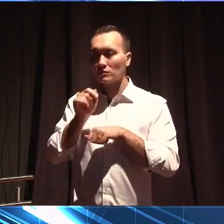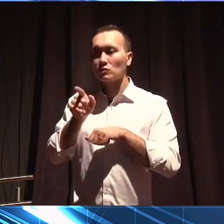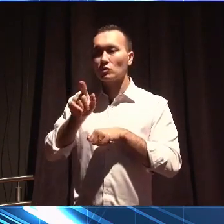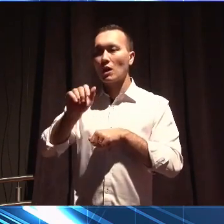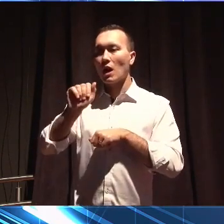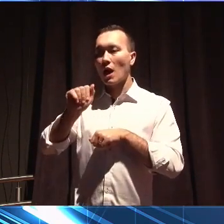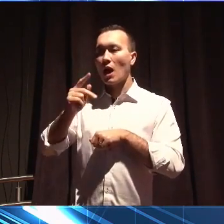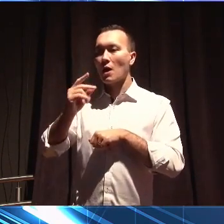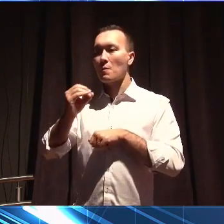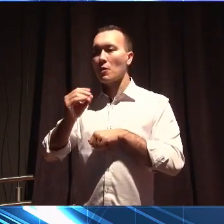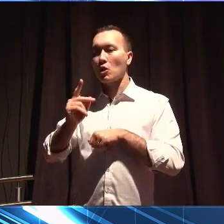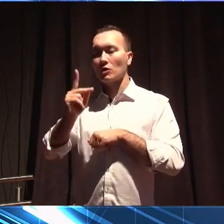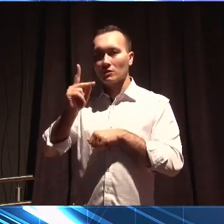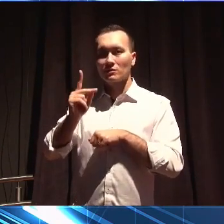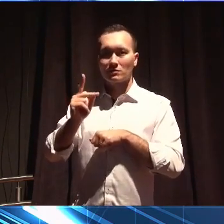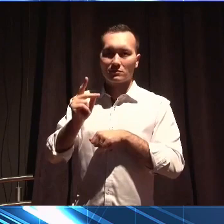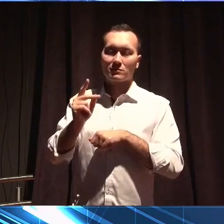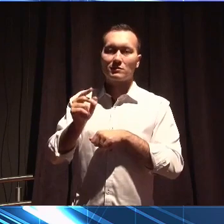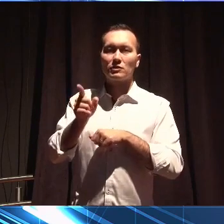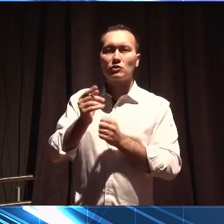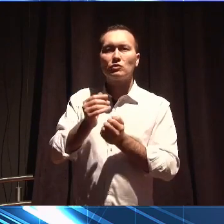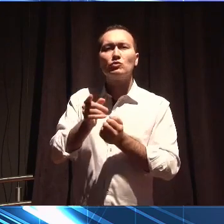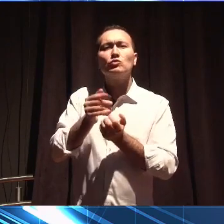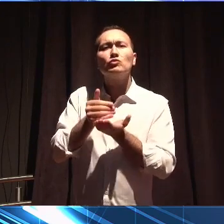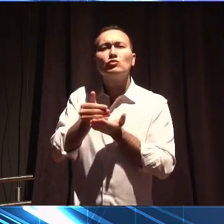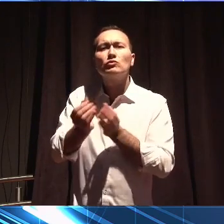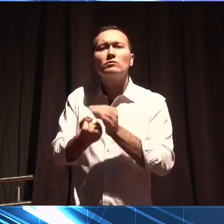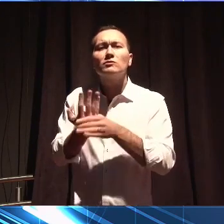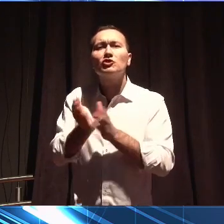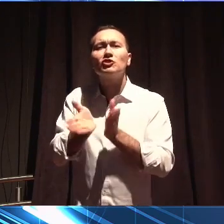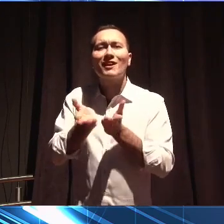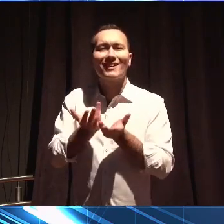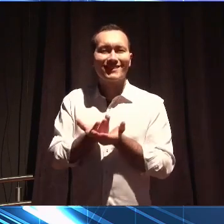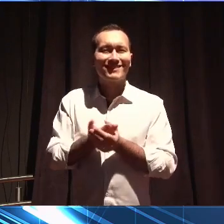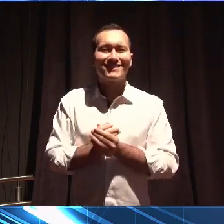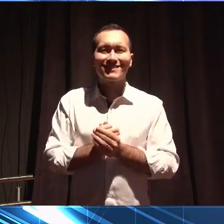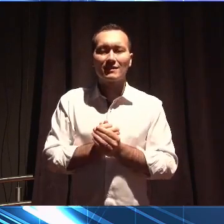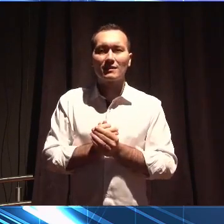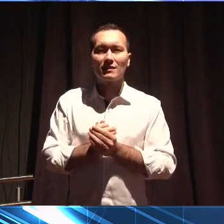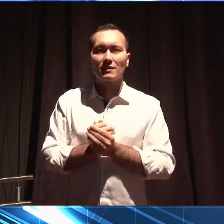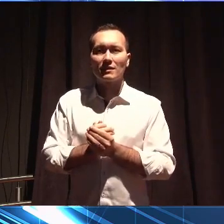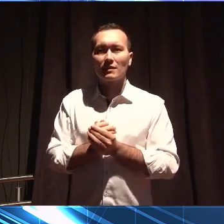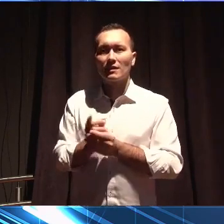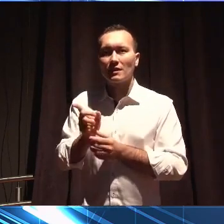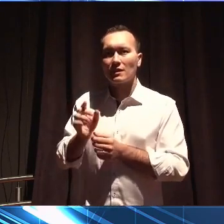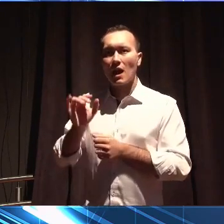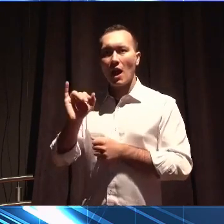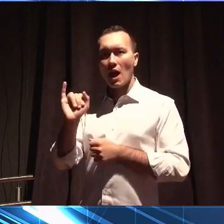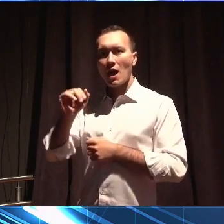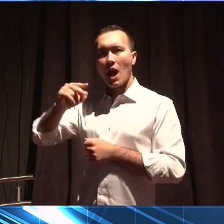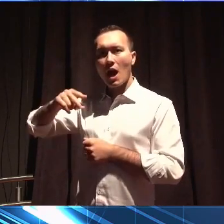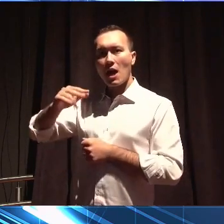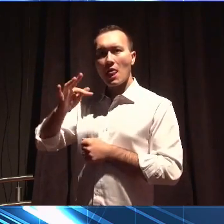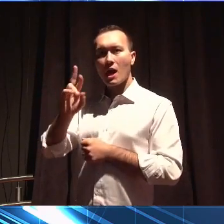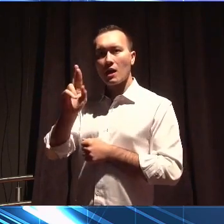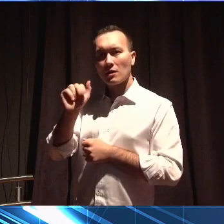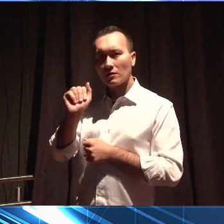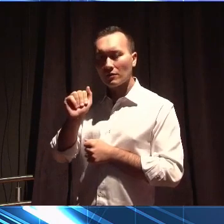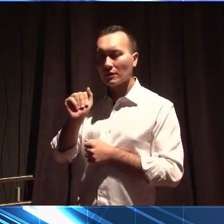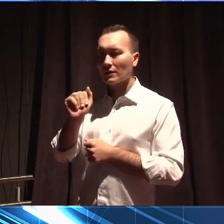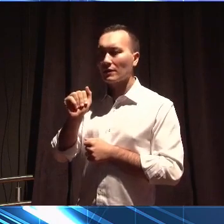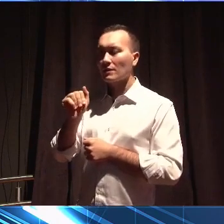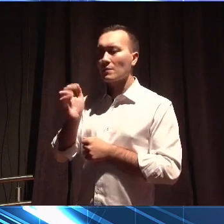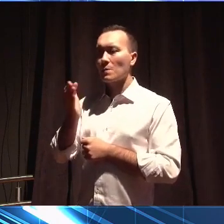POC com Infra as a Service? Quer dizer, Infra as a Code. É code. Infra as a Code, porque depois, cara, se por